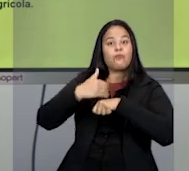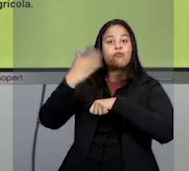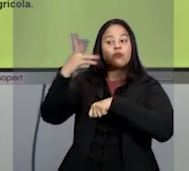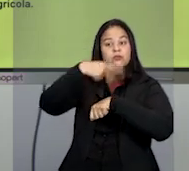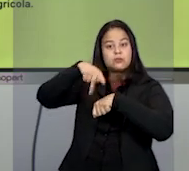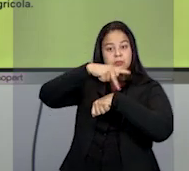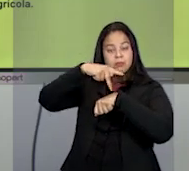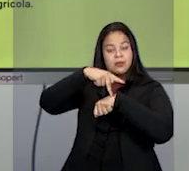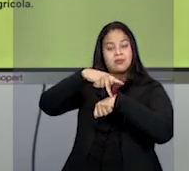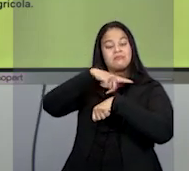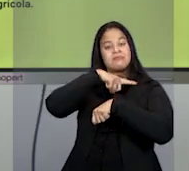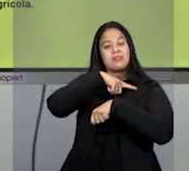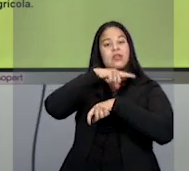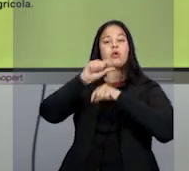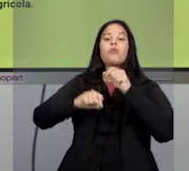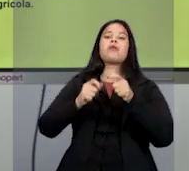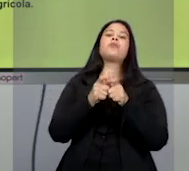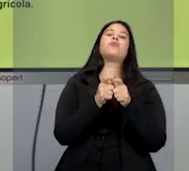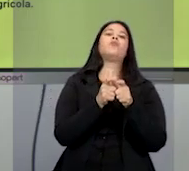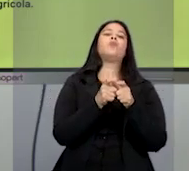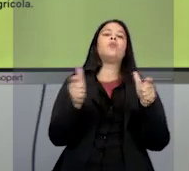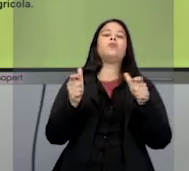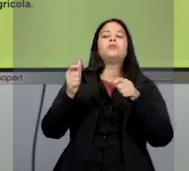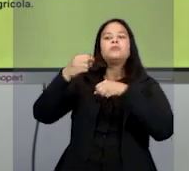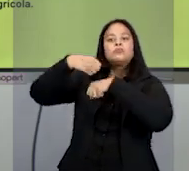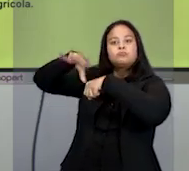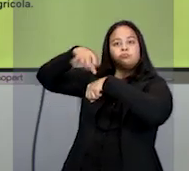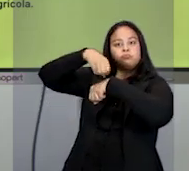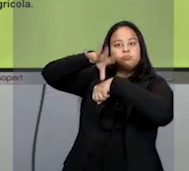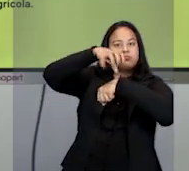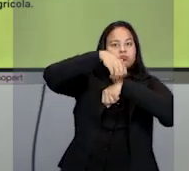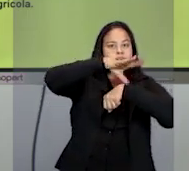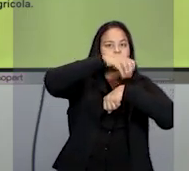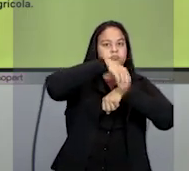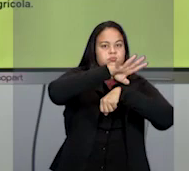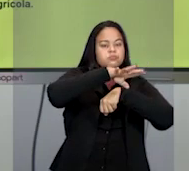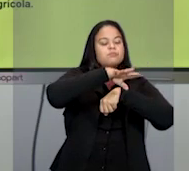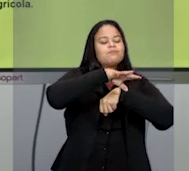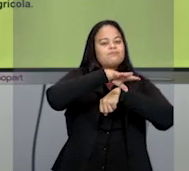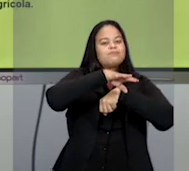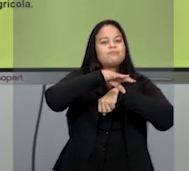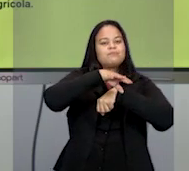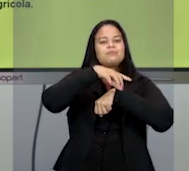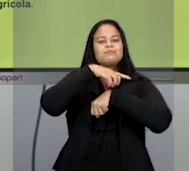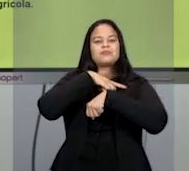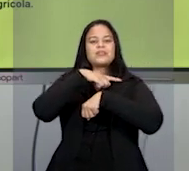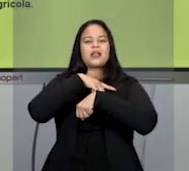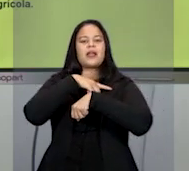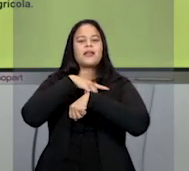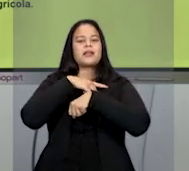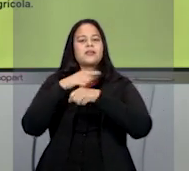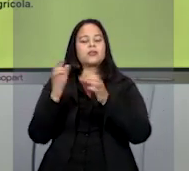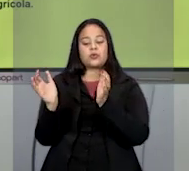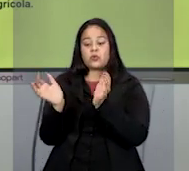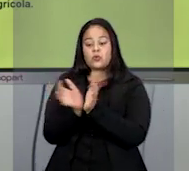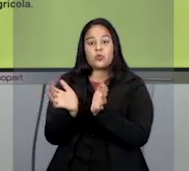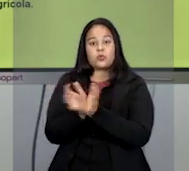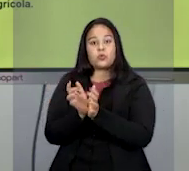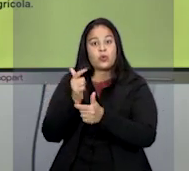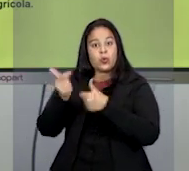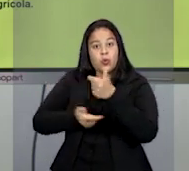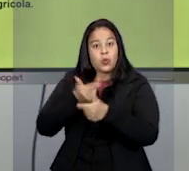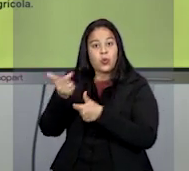exige, você vai ter o aumento das exportações. Então, uma parcela significativa daquilo que a gente